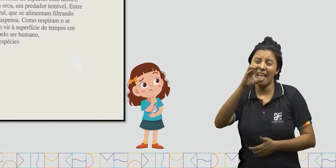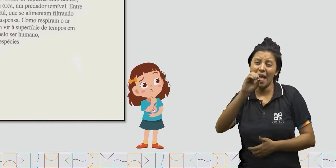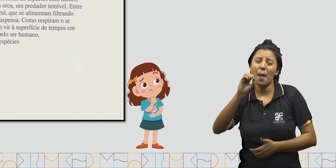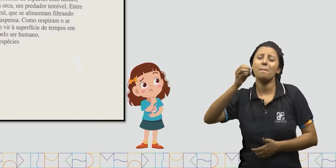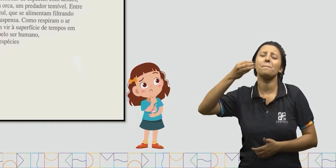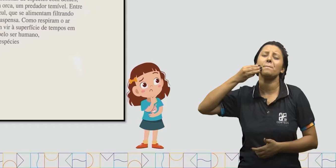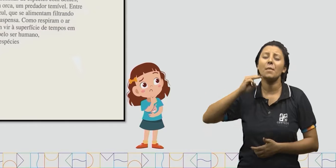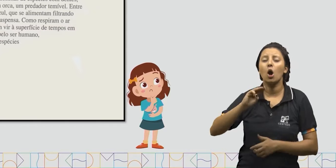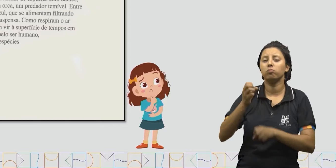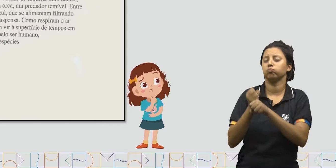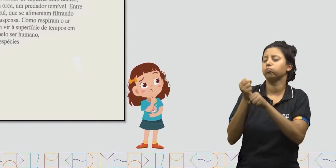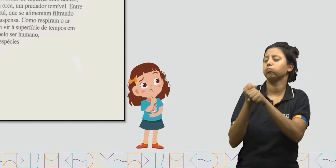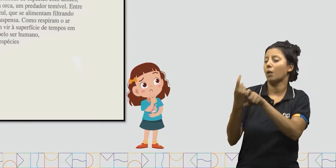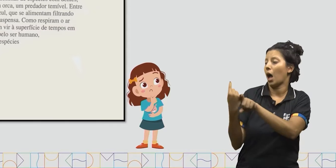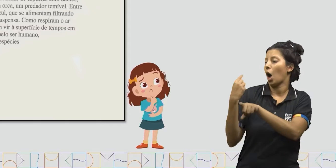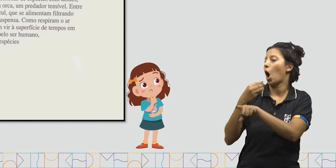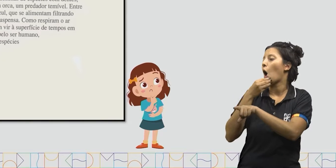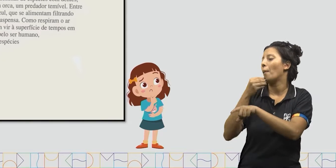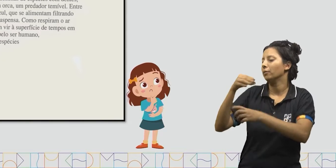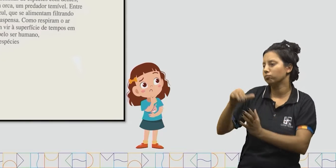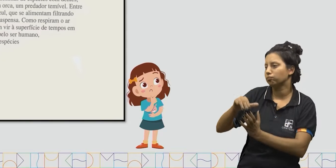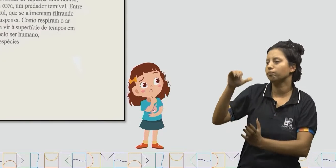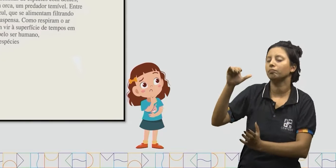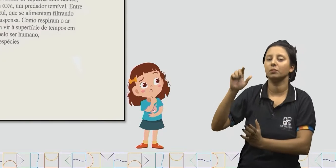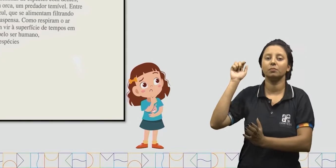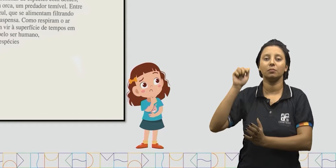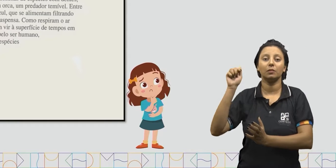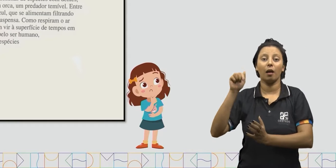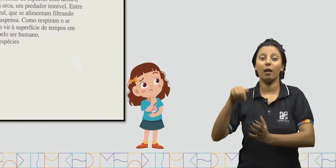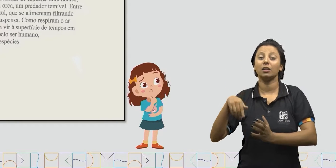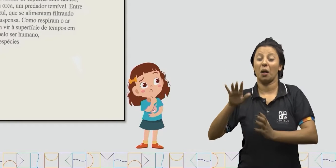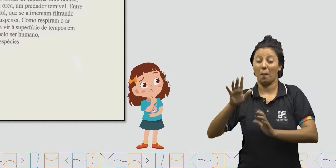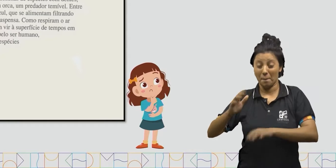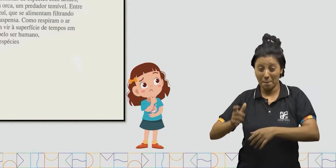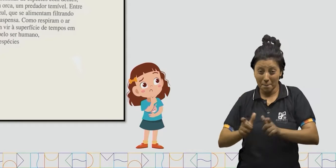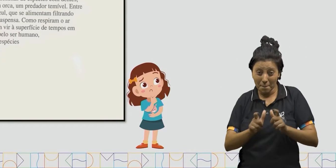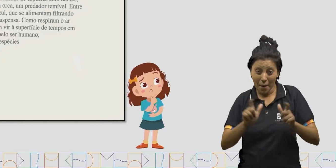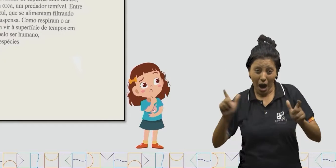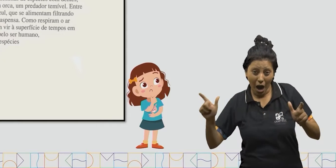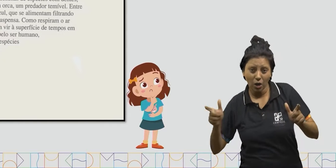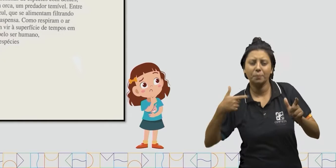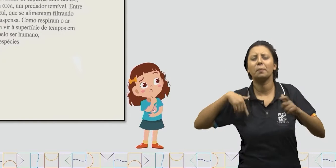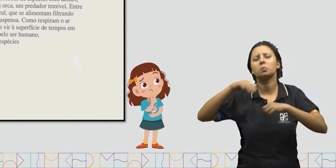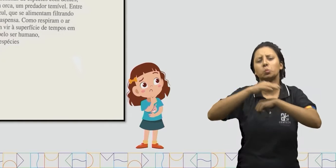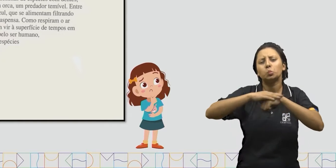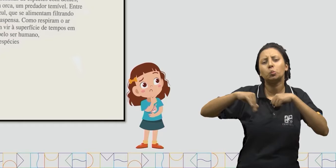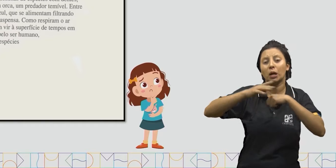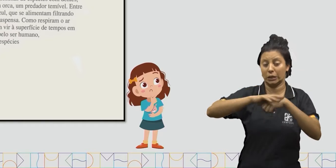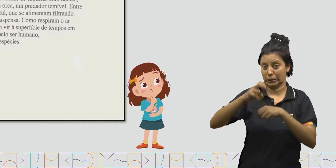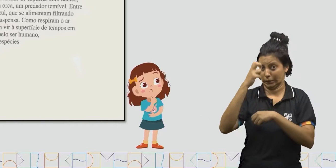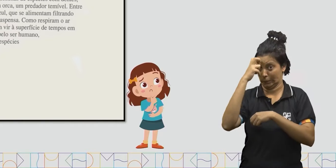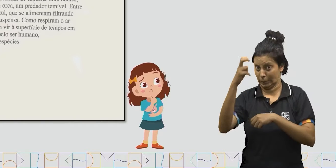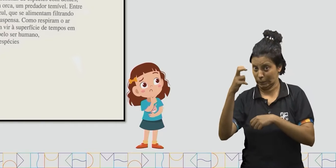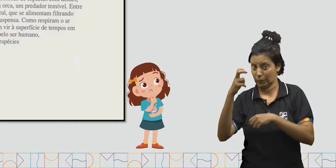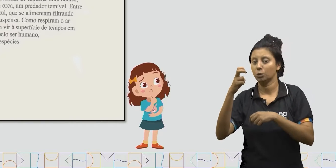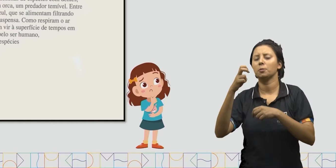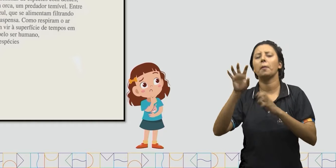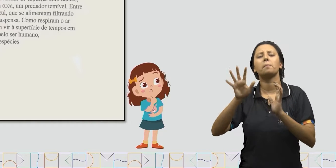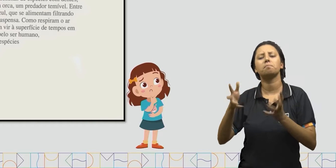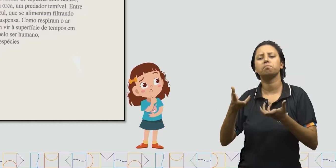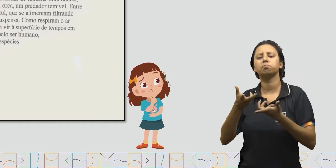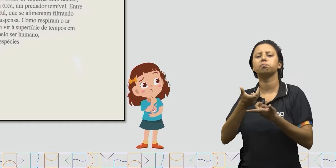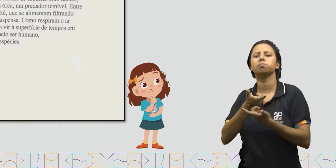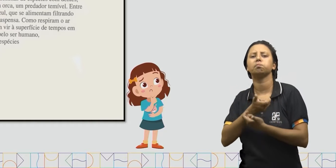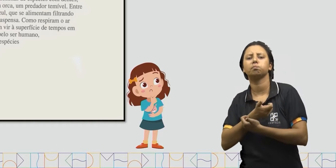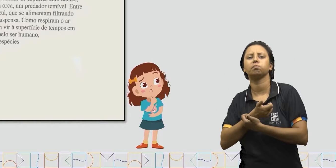do aparecimento do ser humano. Elas estão entre os maiores, mais dóceis, inteligentes e elegantes animais